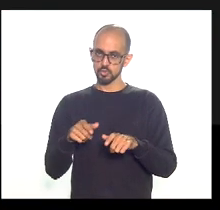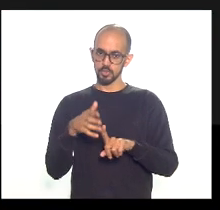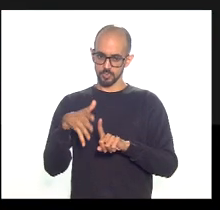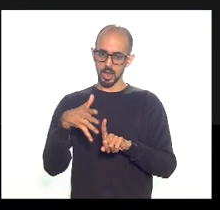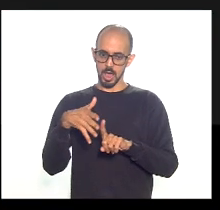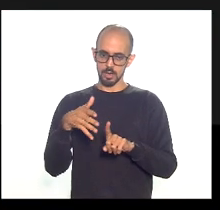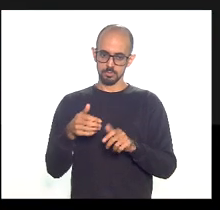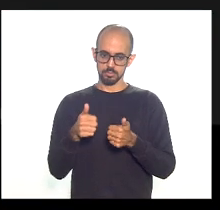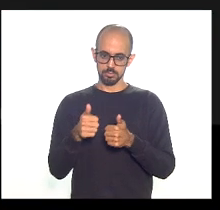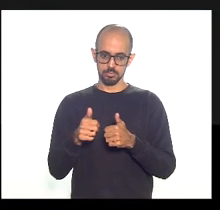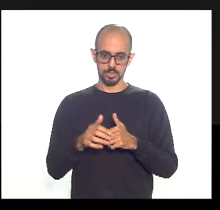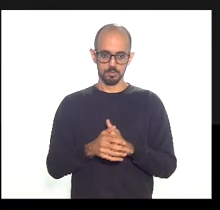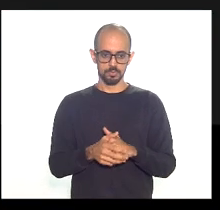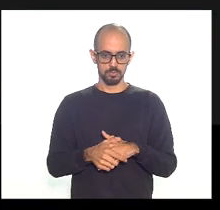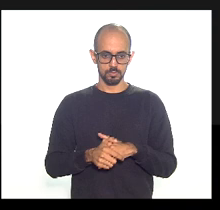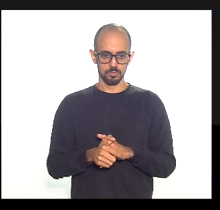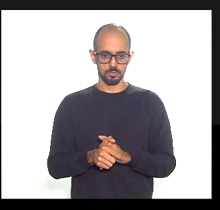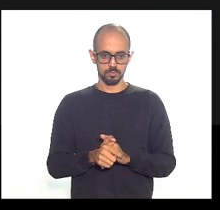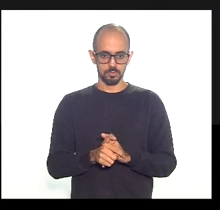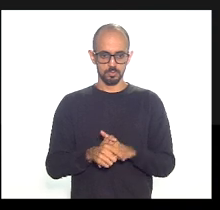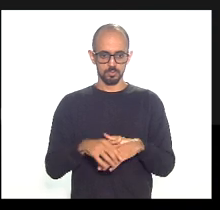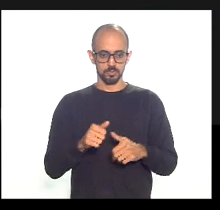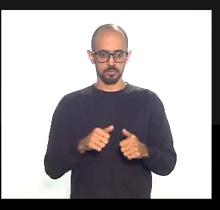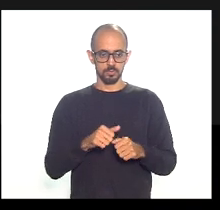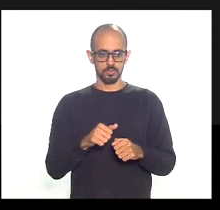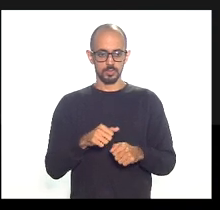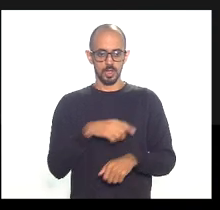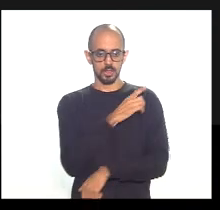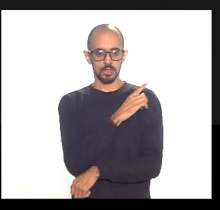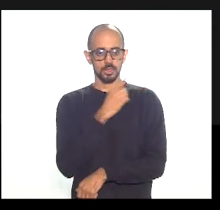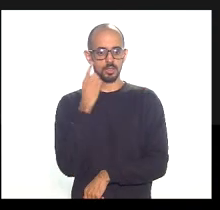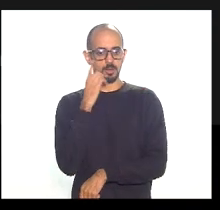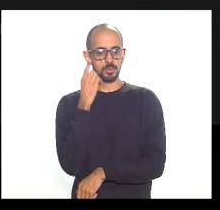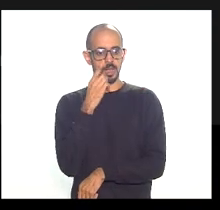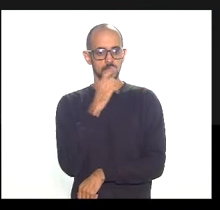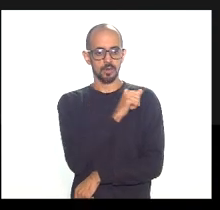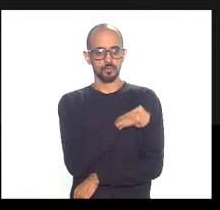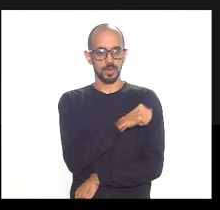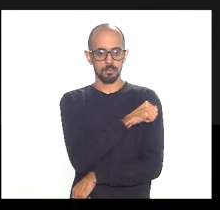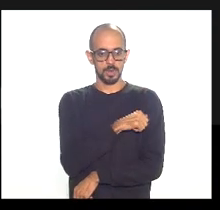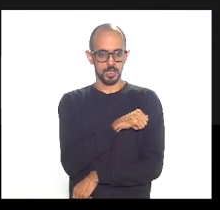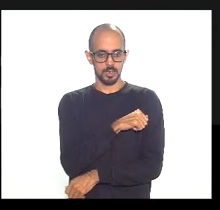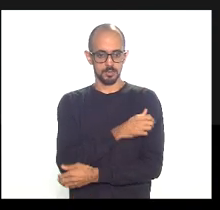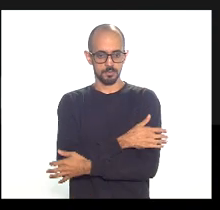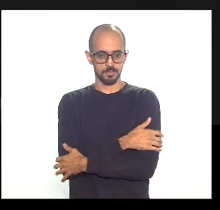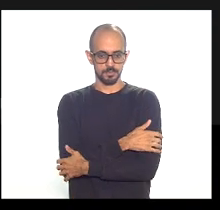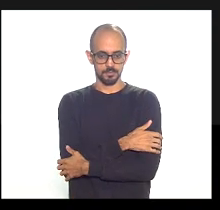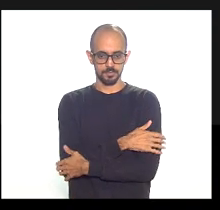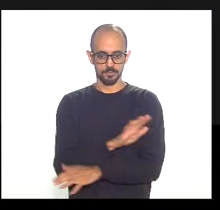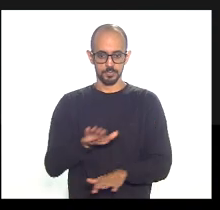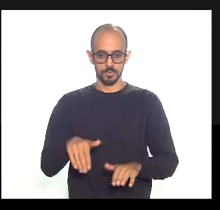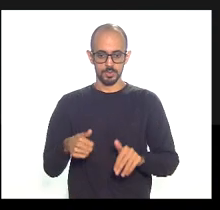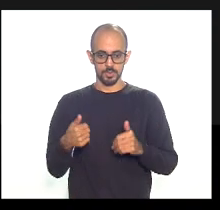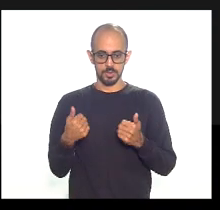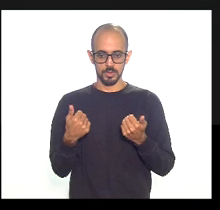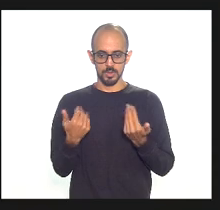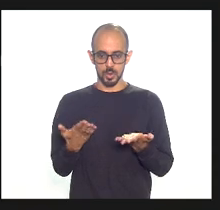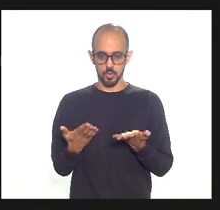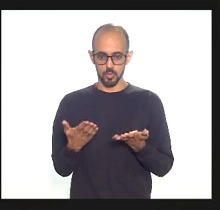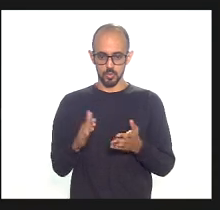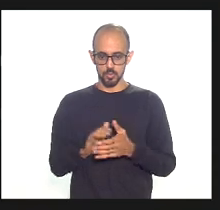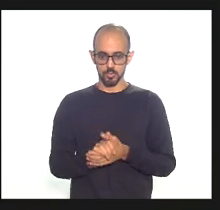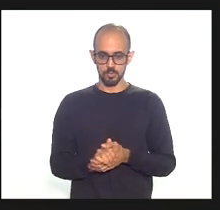Para discutir, deputada, a enfermeira Rejane. Presidente, primeiro eu queria